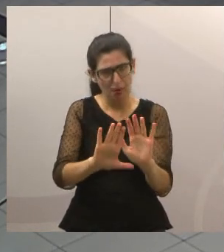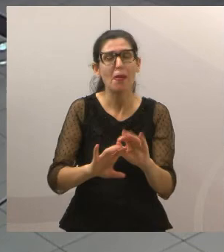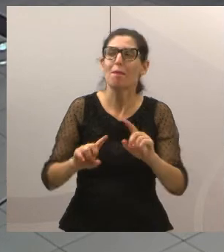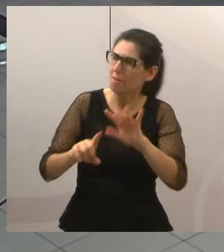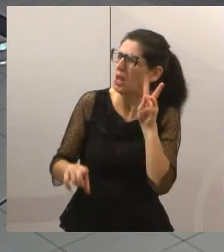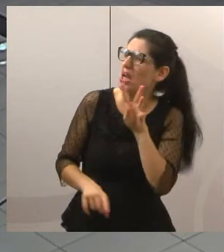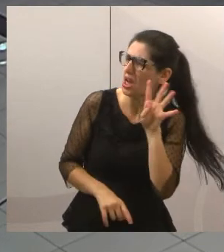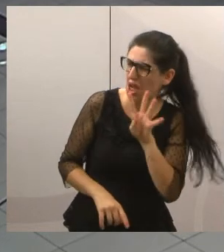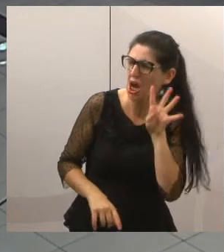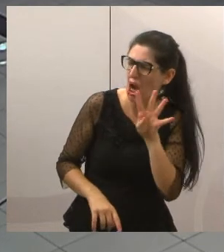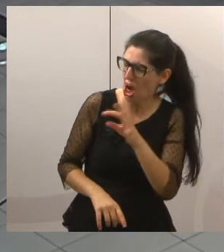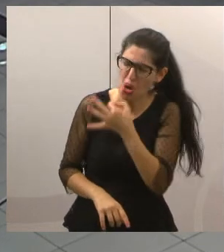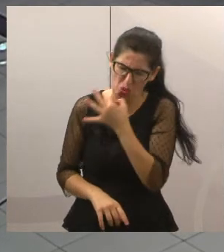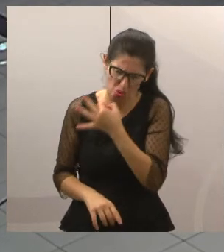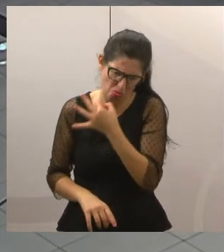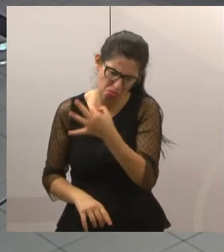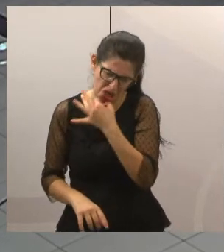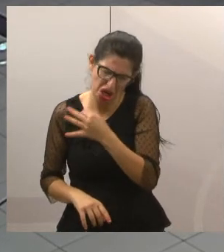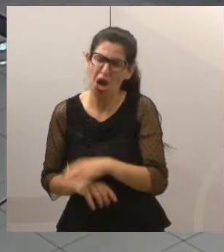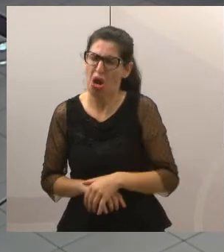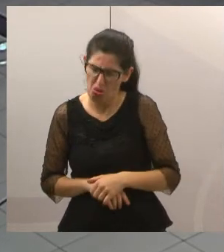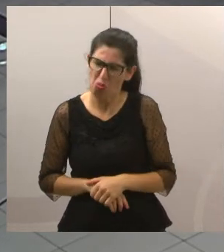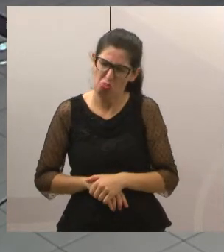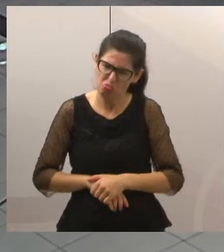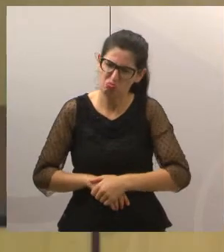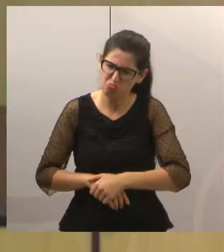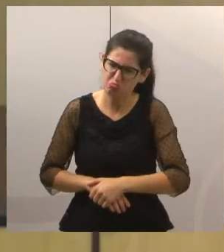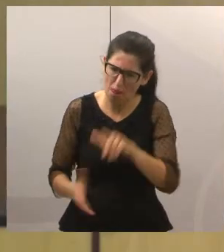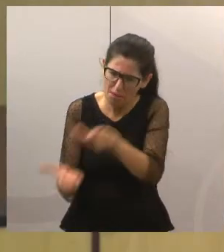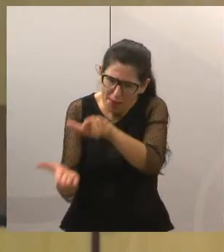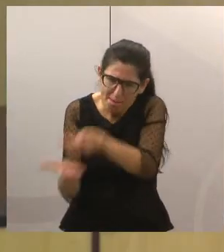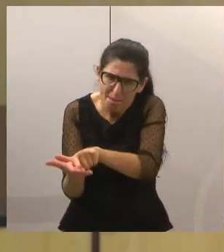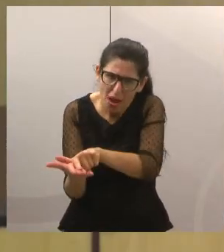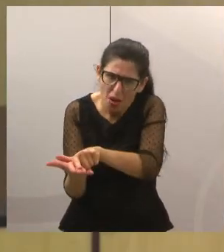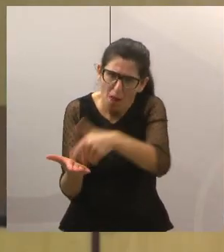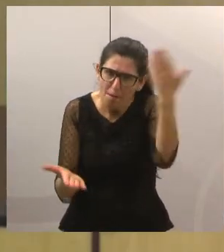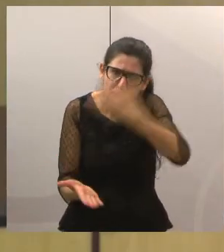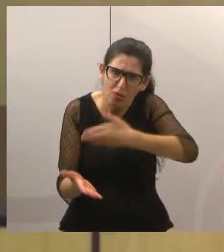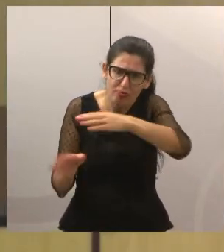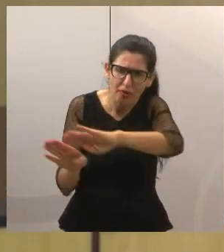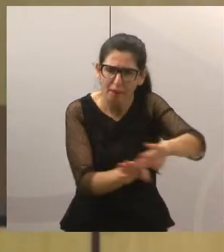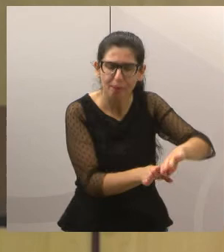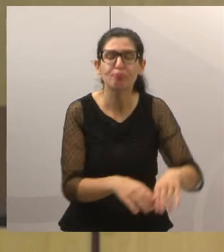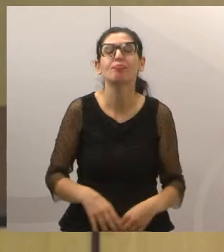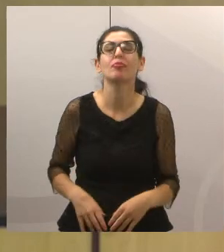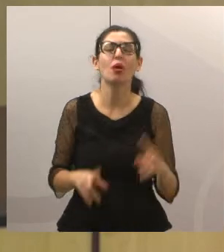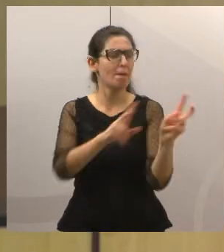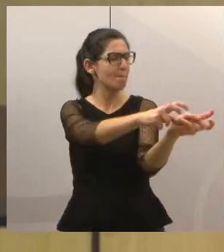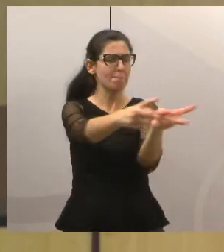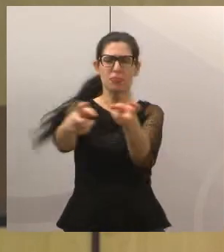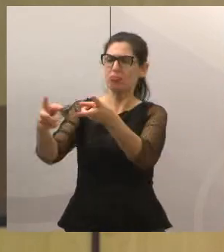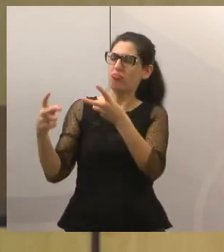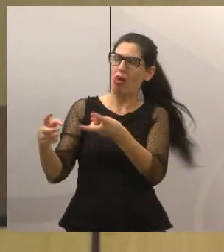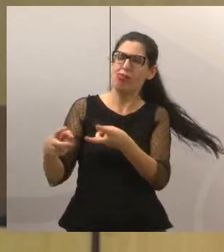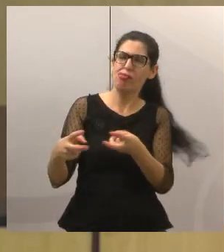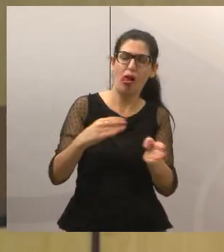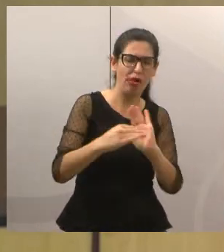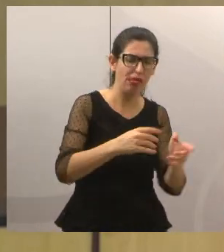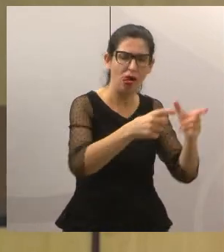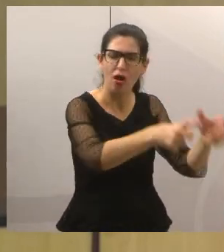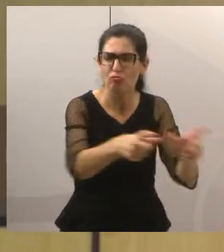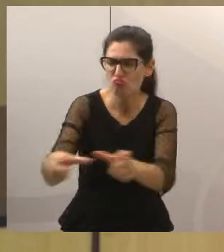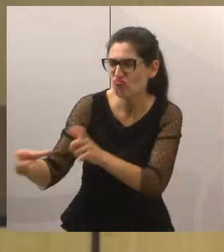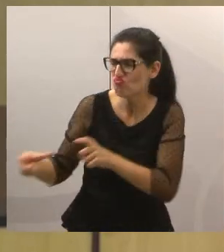mesma esteira, na verdade é uma outra sugestão, né? Com relação às academias, o que eu percebo é que alguns locais, especificamente, você não